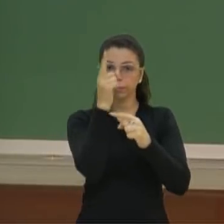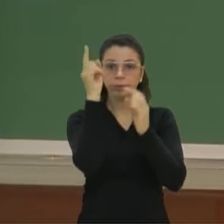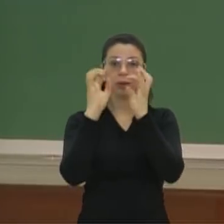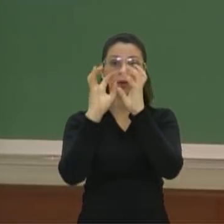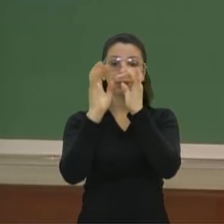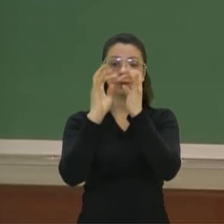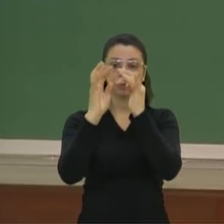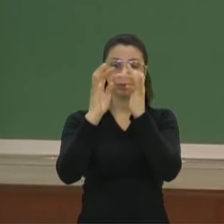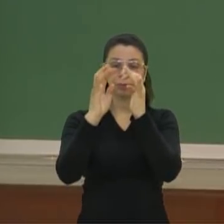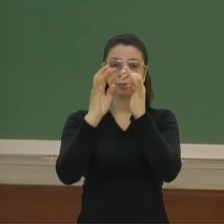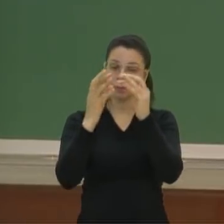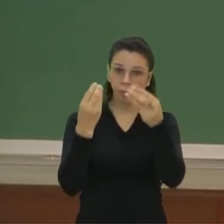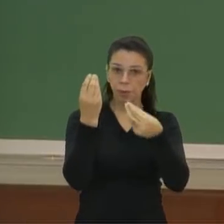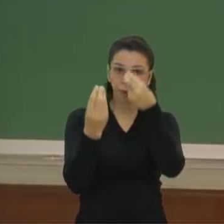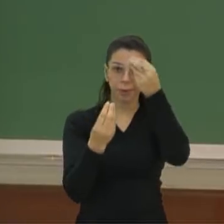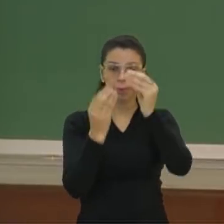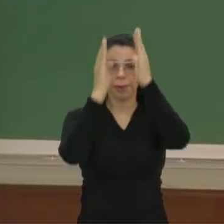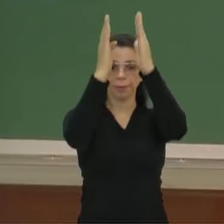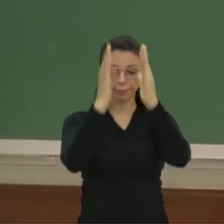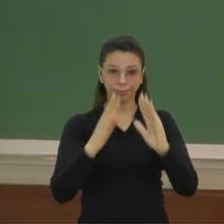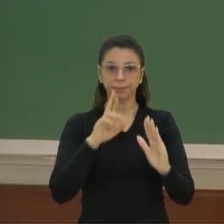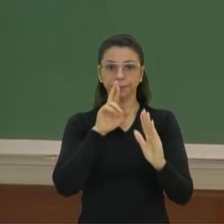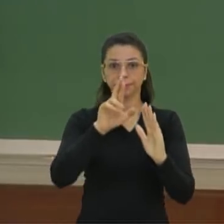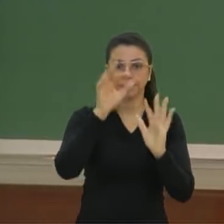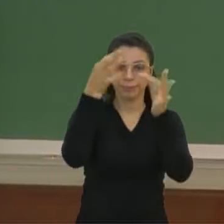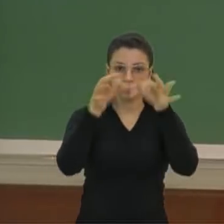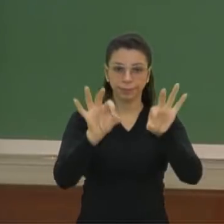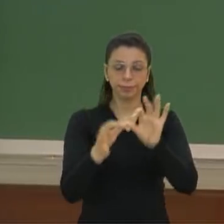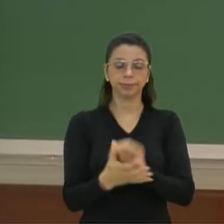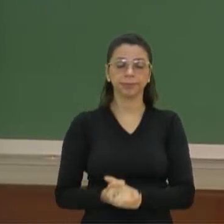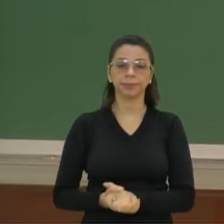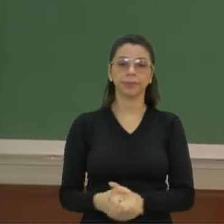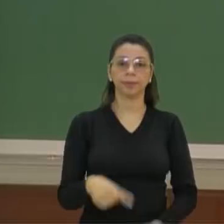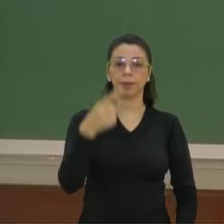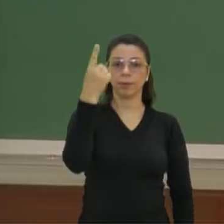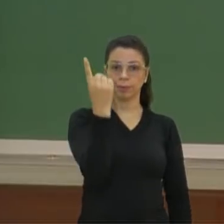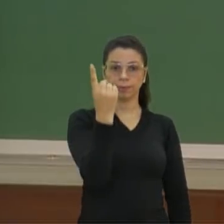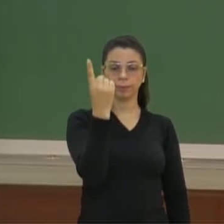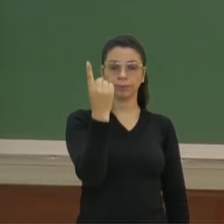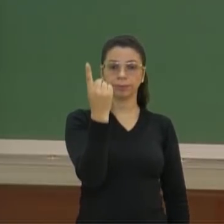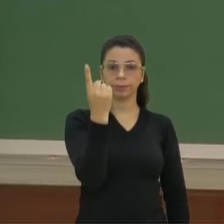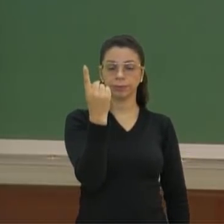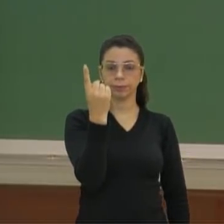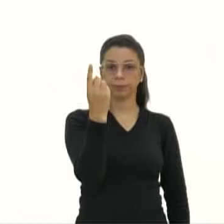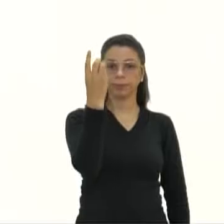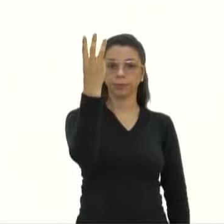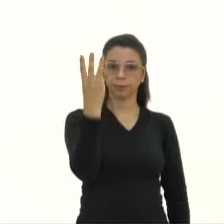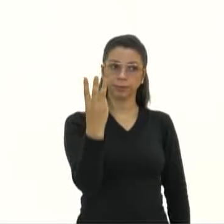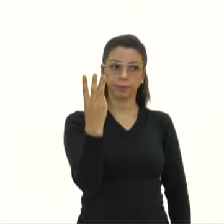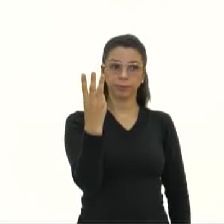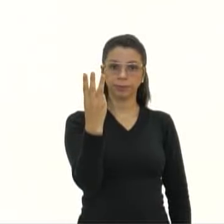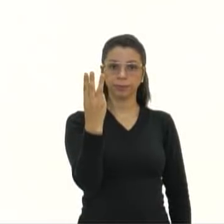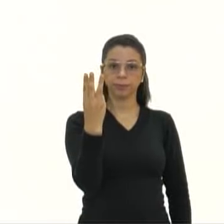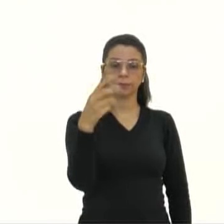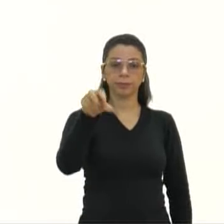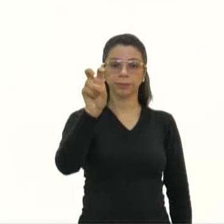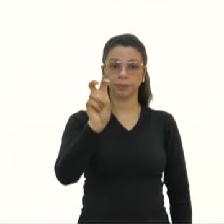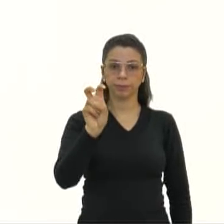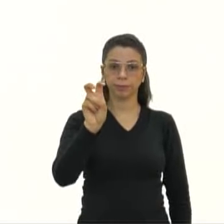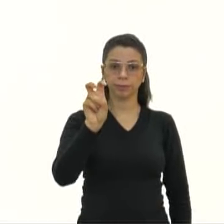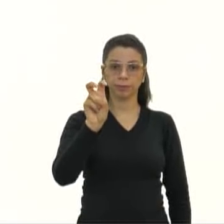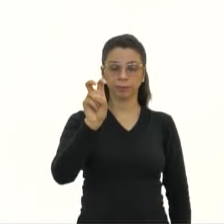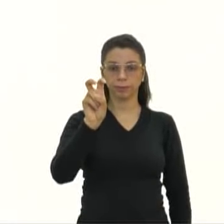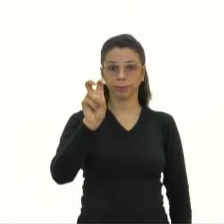ver como que ficou a nossa sequência de respostas corretas? 1, 3,